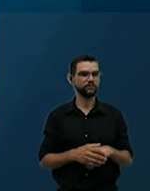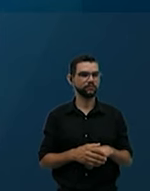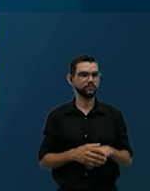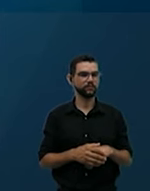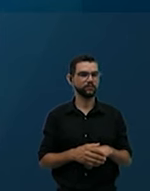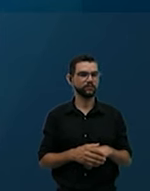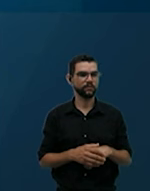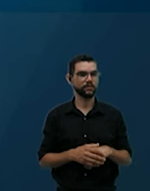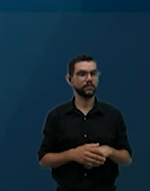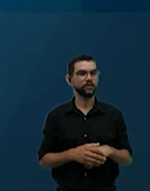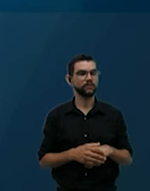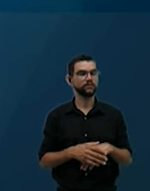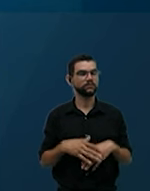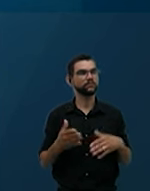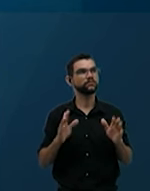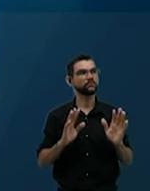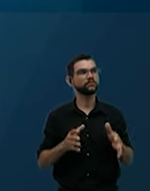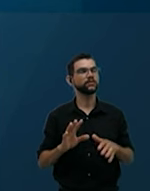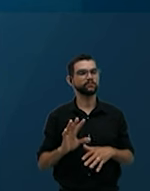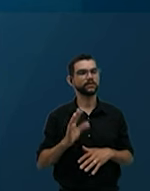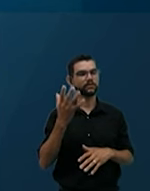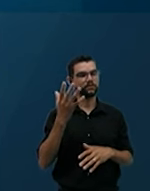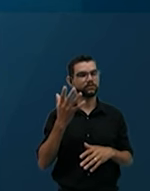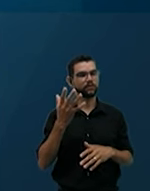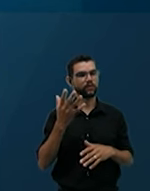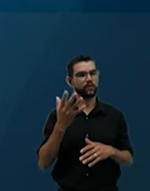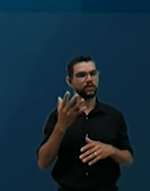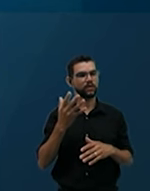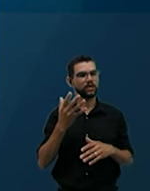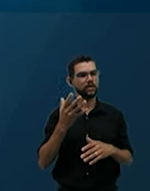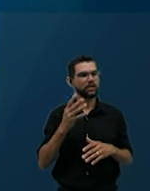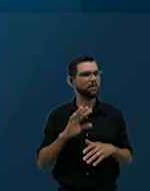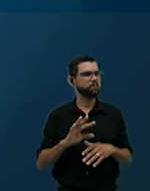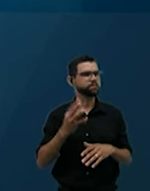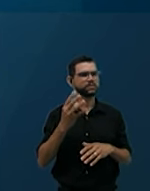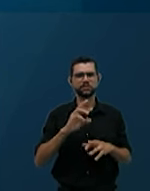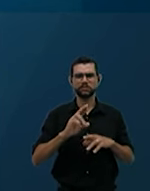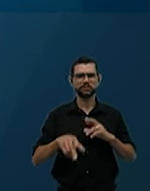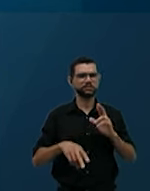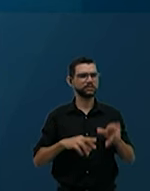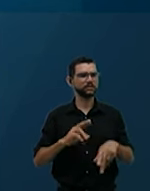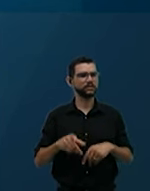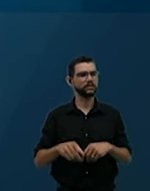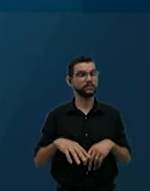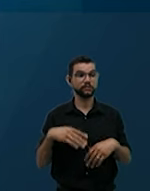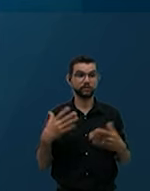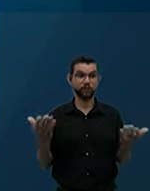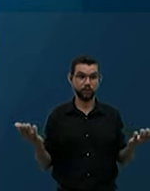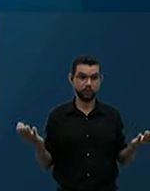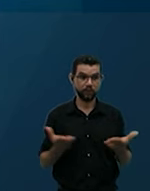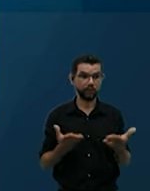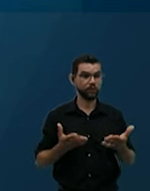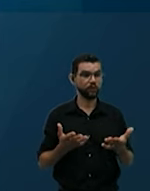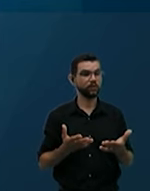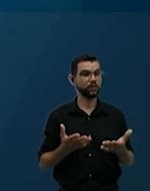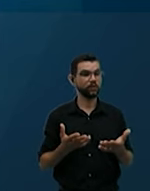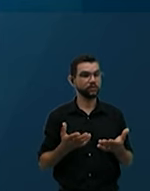situações tão díspares. E essa é mais uma situação que eu vou dizer a vossas excelências que não me traz